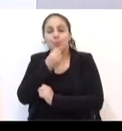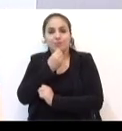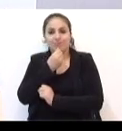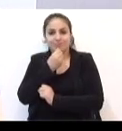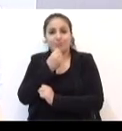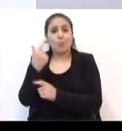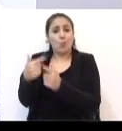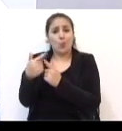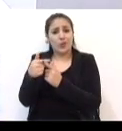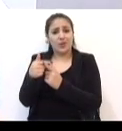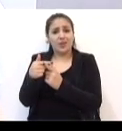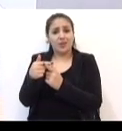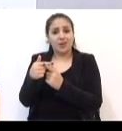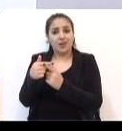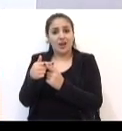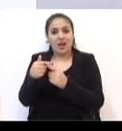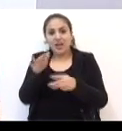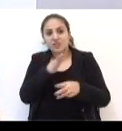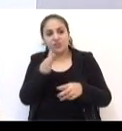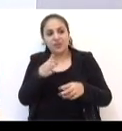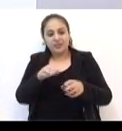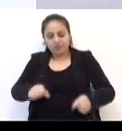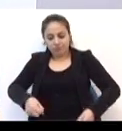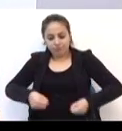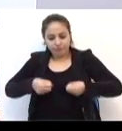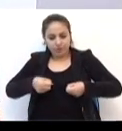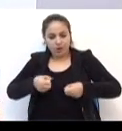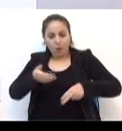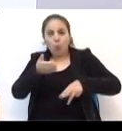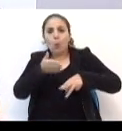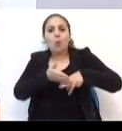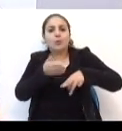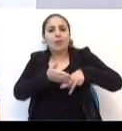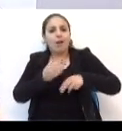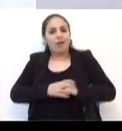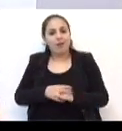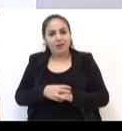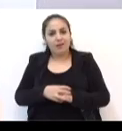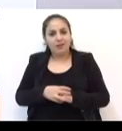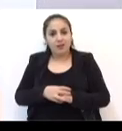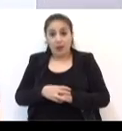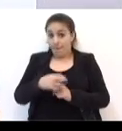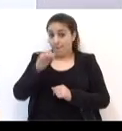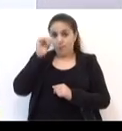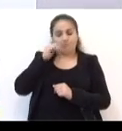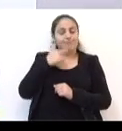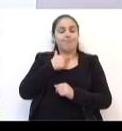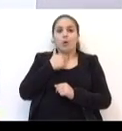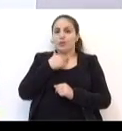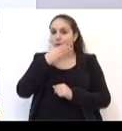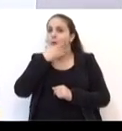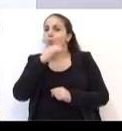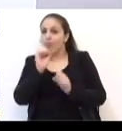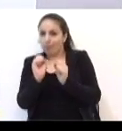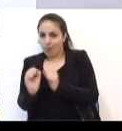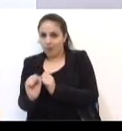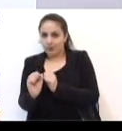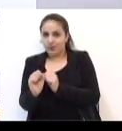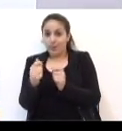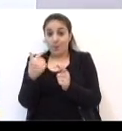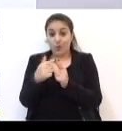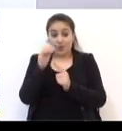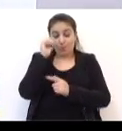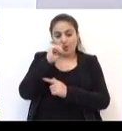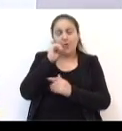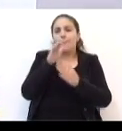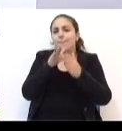homem porque ele está usando uma bermuda curta. Mas a mulher não pode usar a bermuda curta, porque ela está pedindo